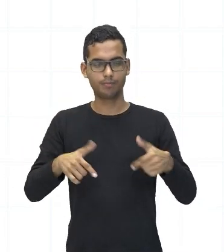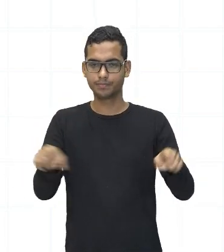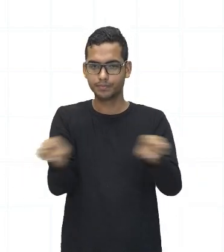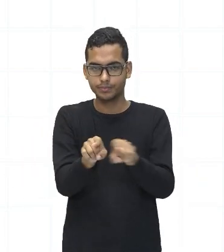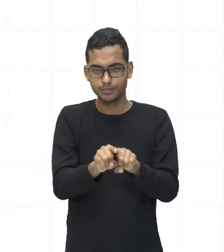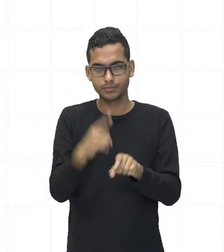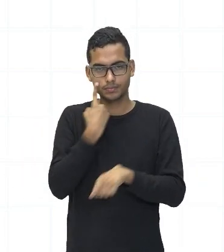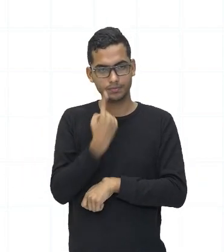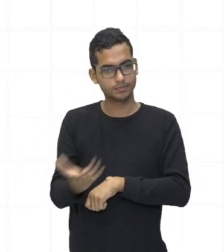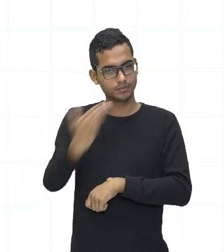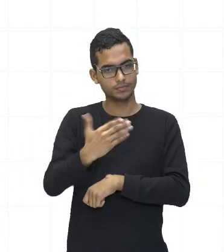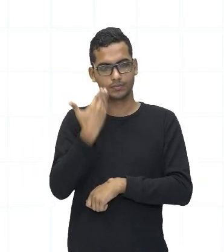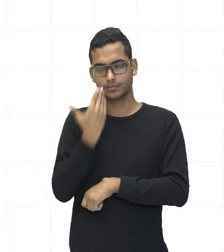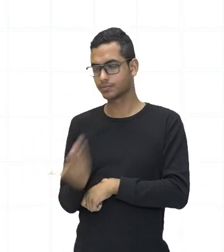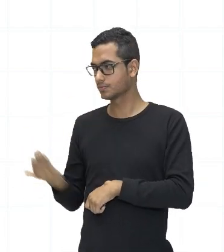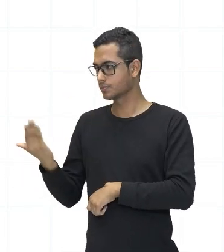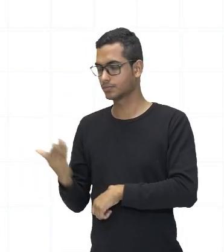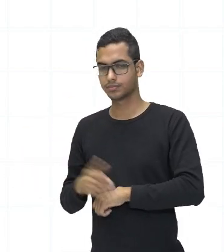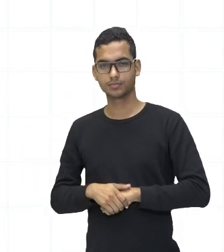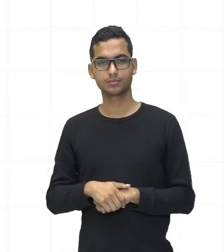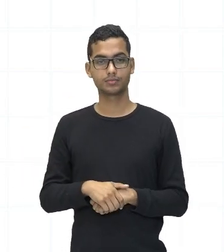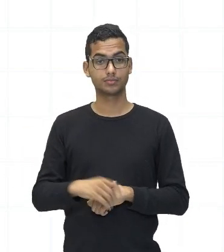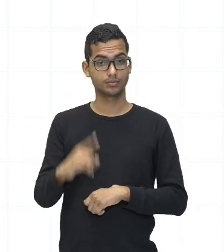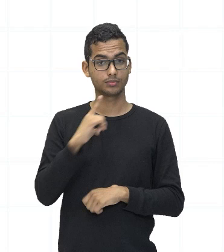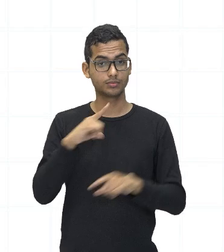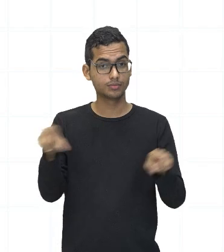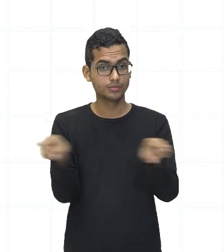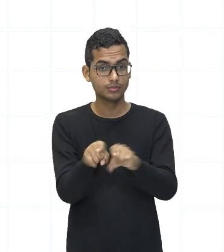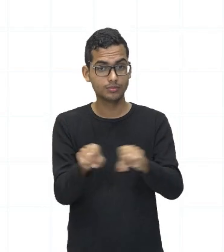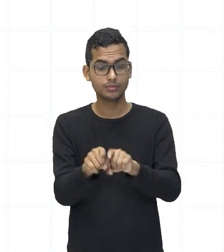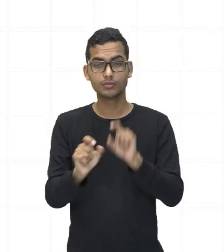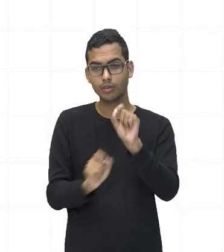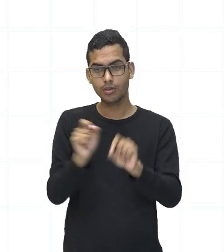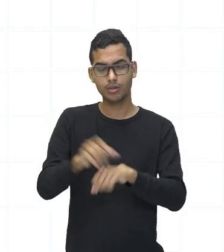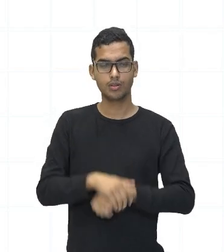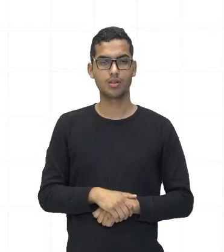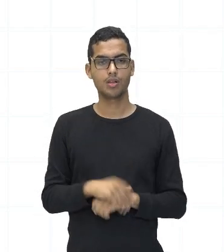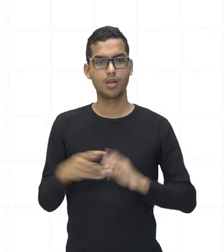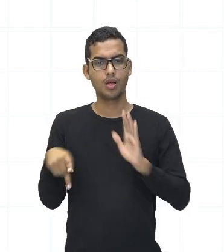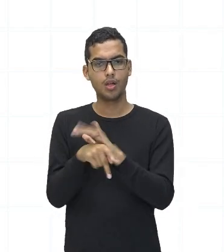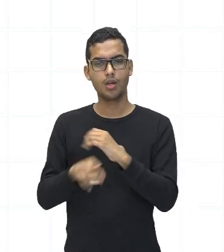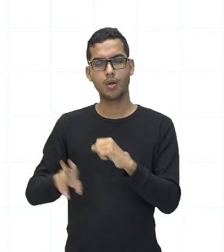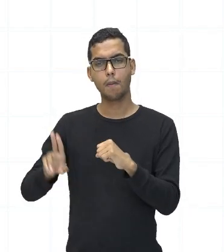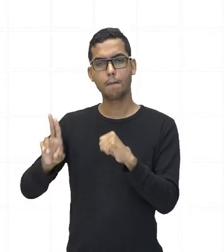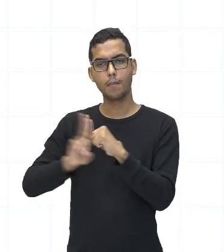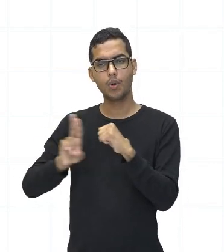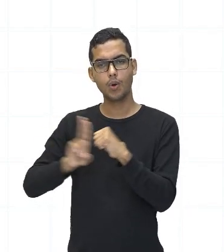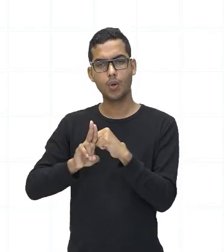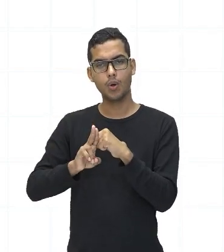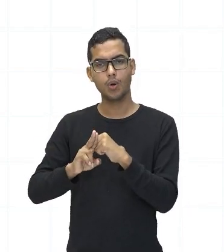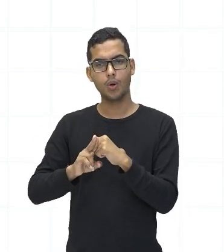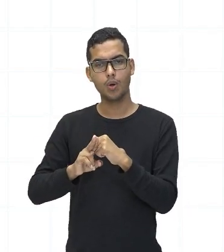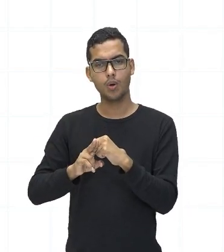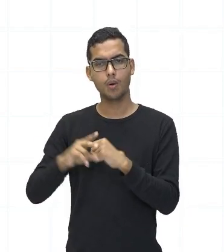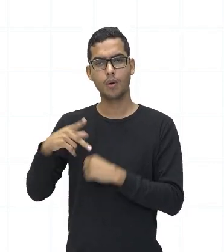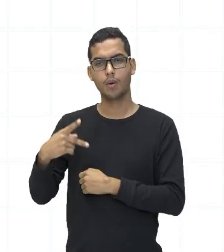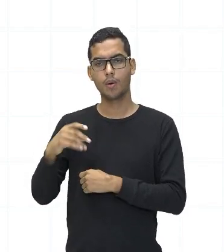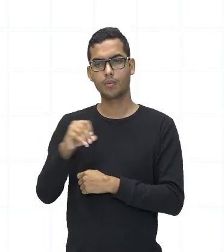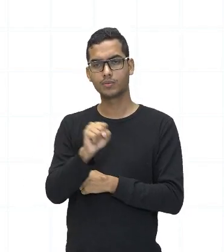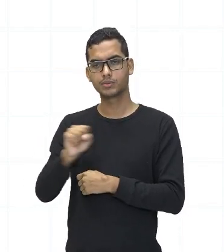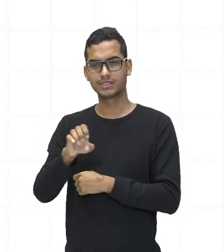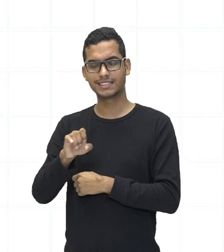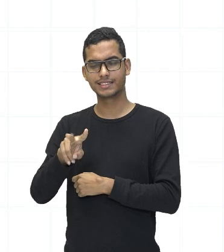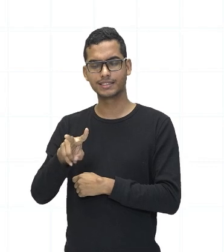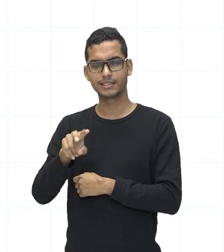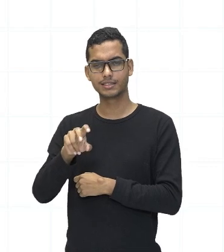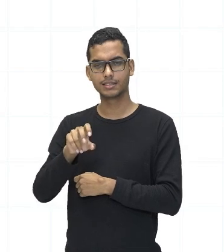vamos lá? Olhem só. Temos também aí a presença de um pronome possessivo, sua família, não